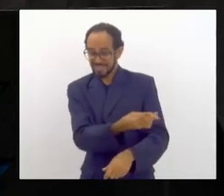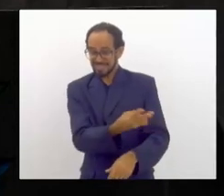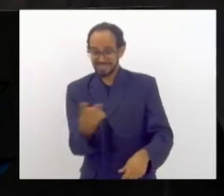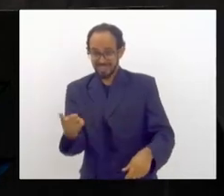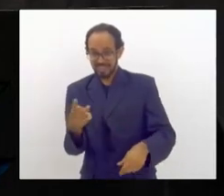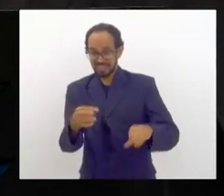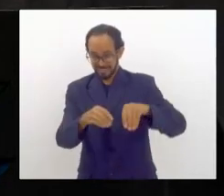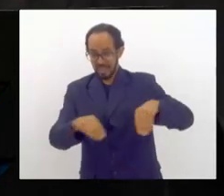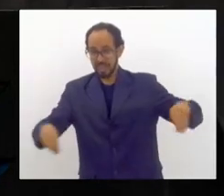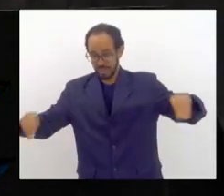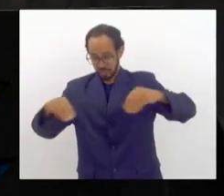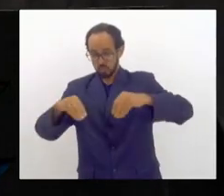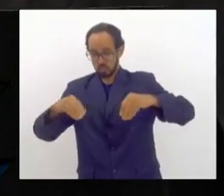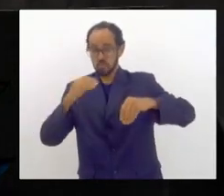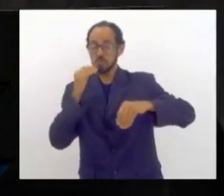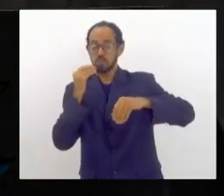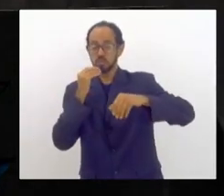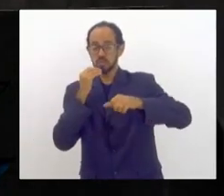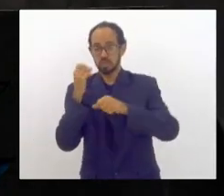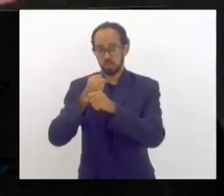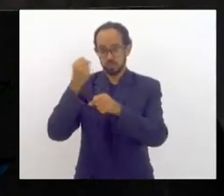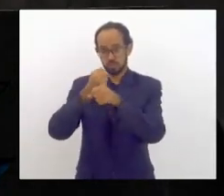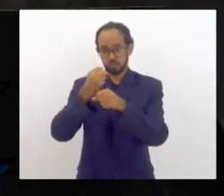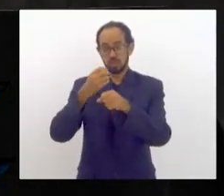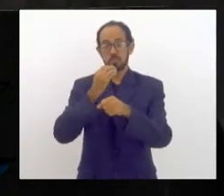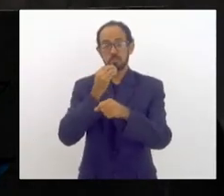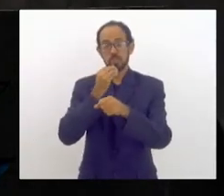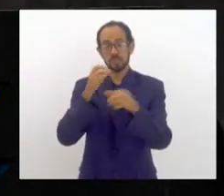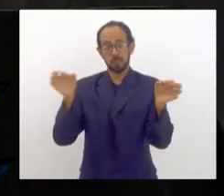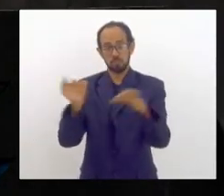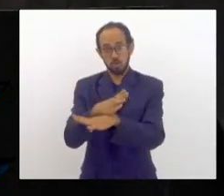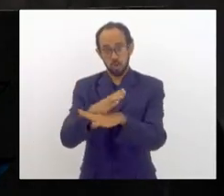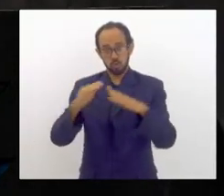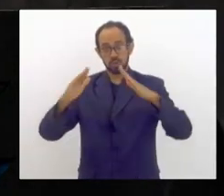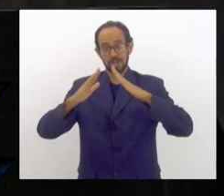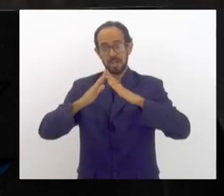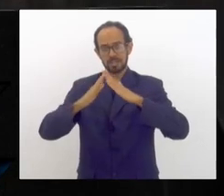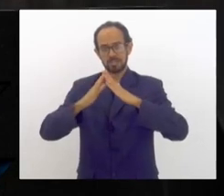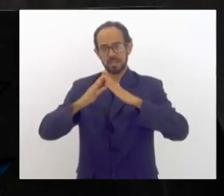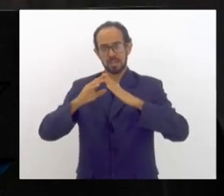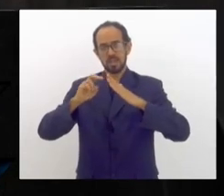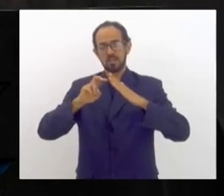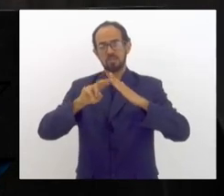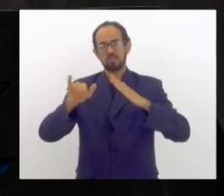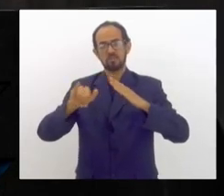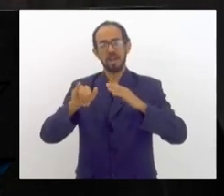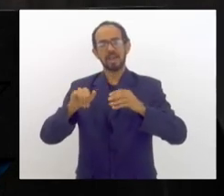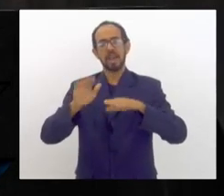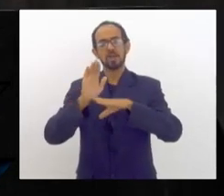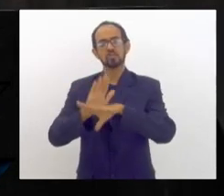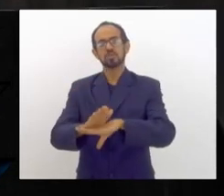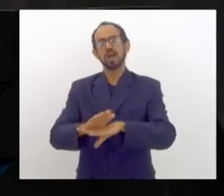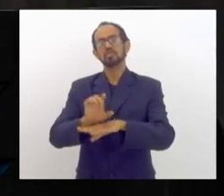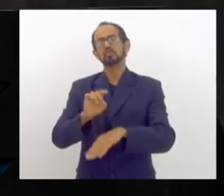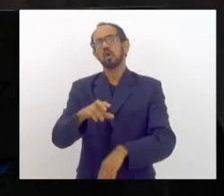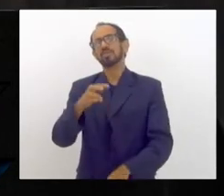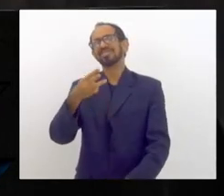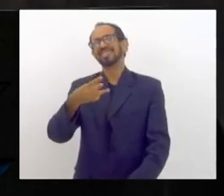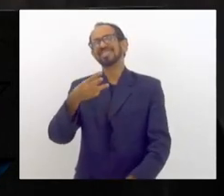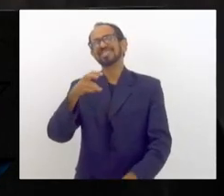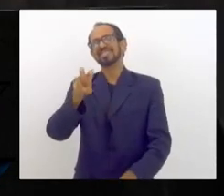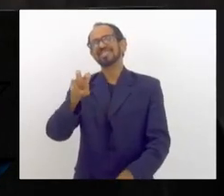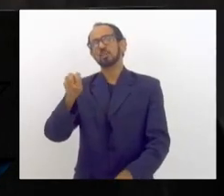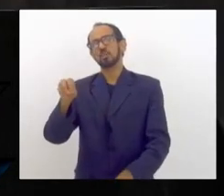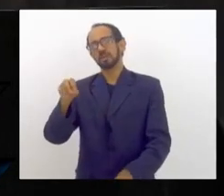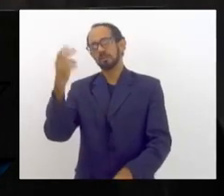fossem construídos e que já deveriam estar sendo entregues à população, vão contemplar apenas 350 unidades. E para quem não